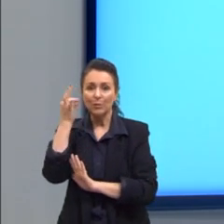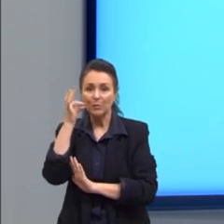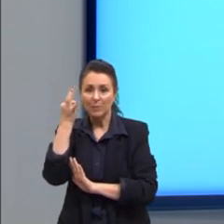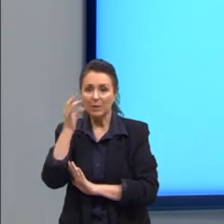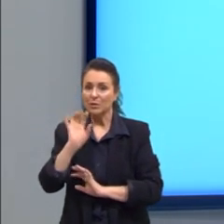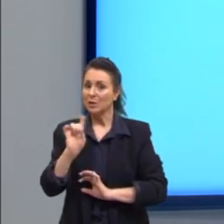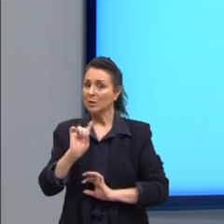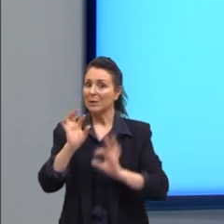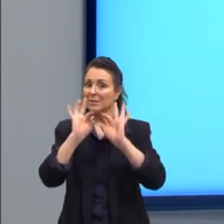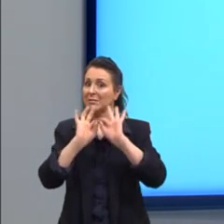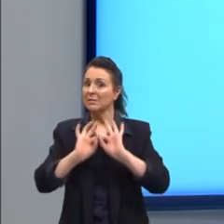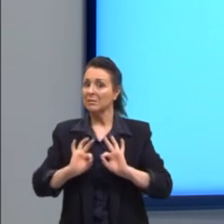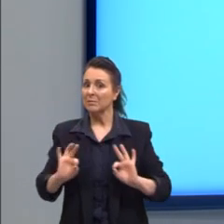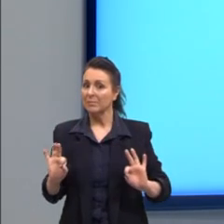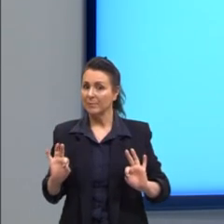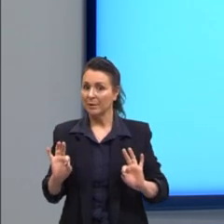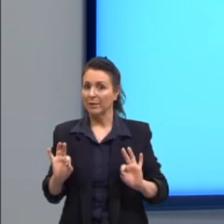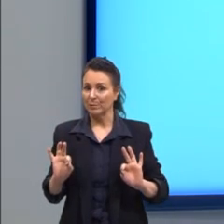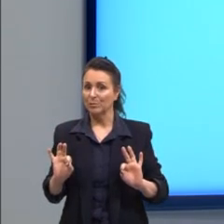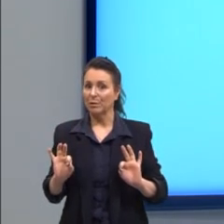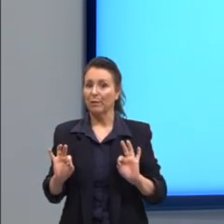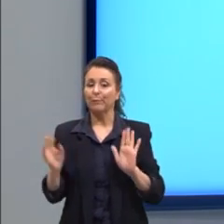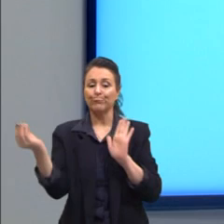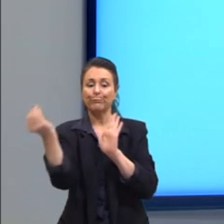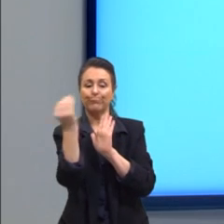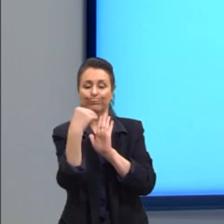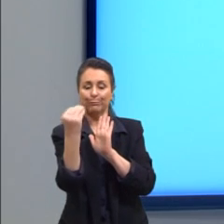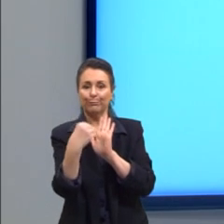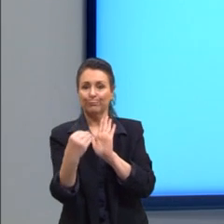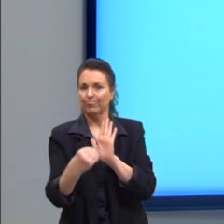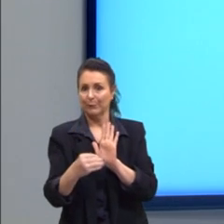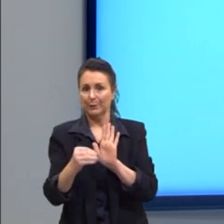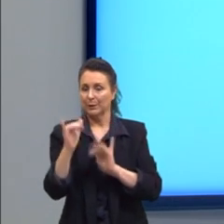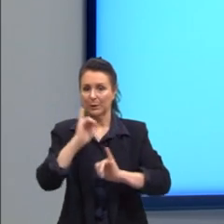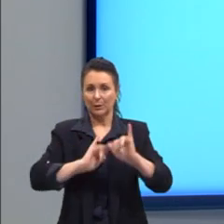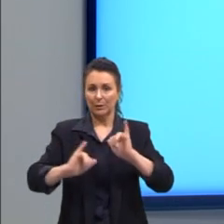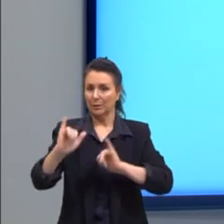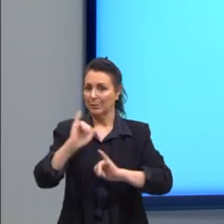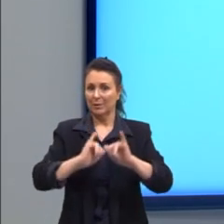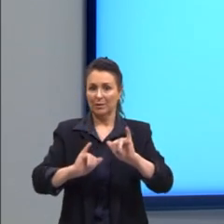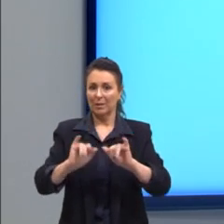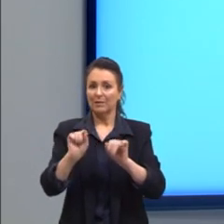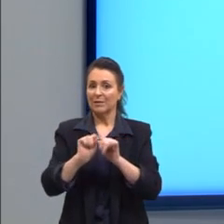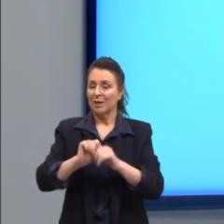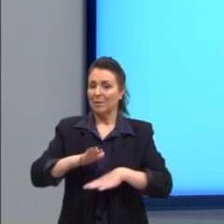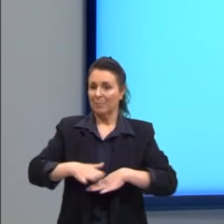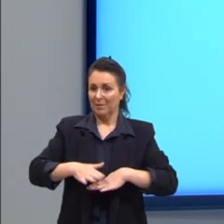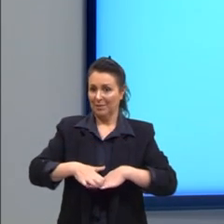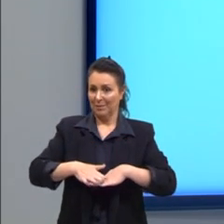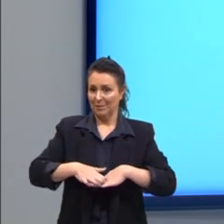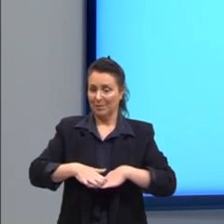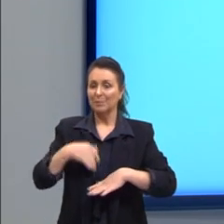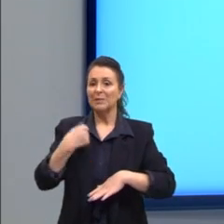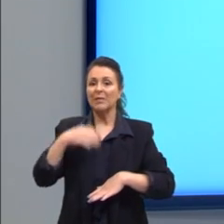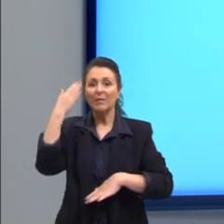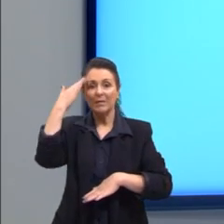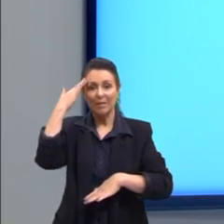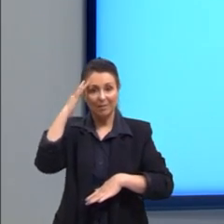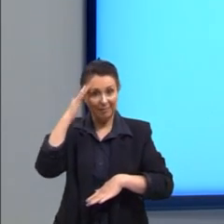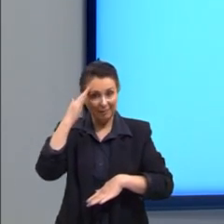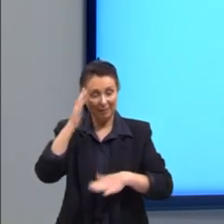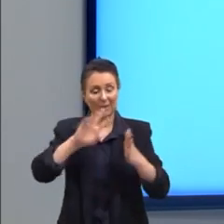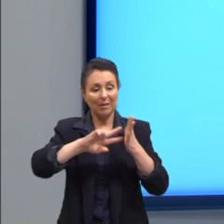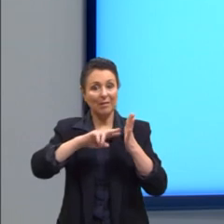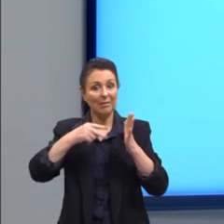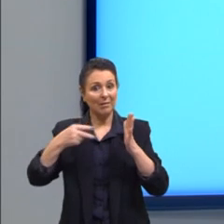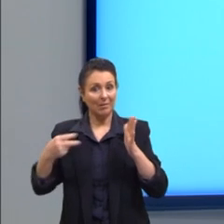não é simplesmente colocar na fórmula né química ele só realizar a matemática a gente precisa interpretar